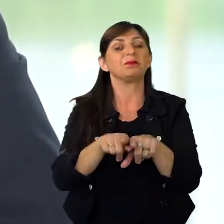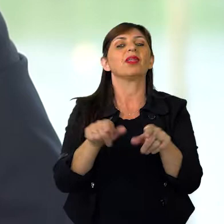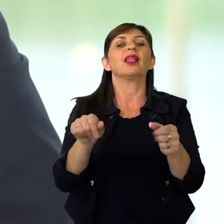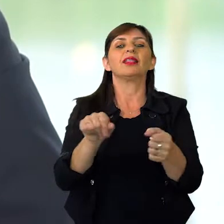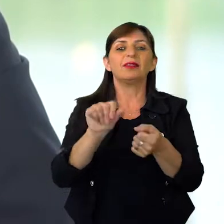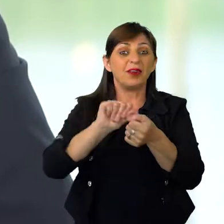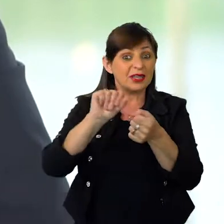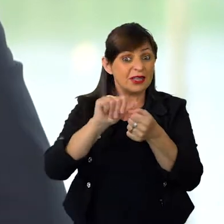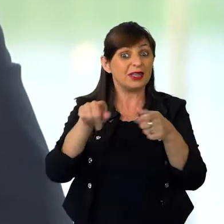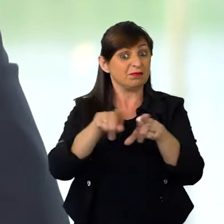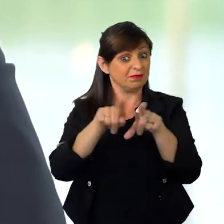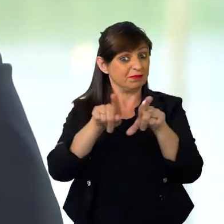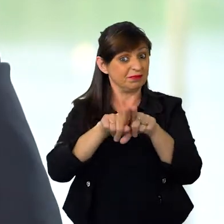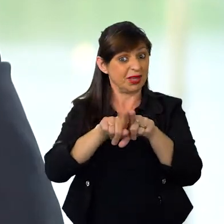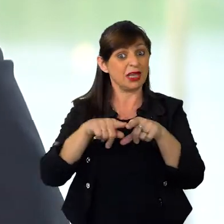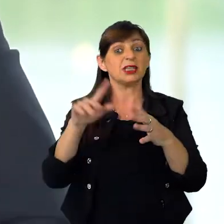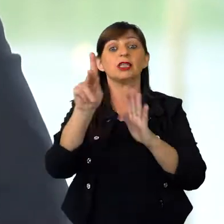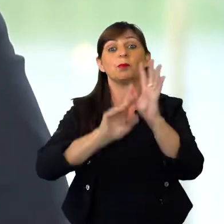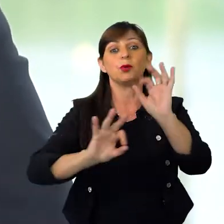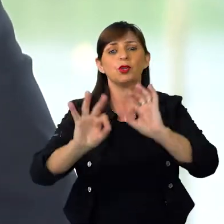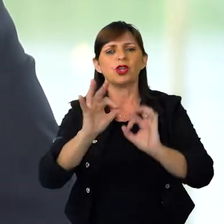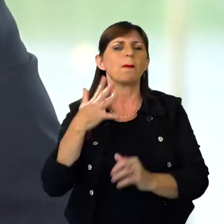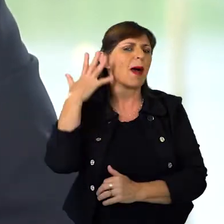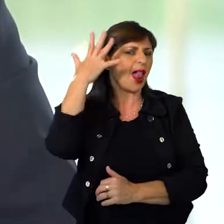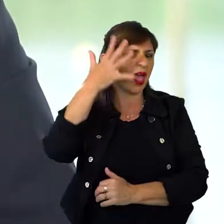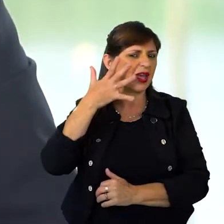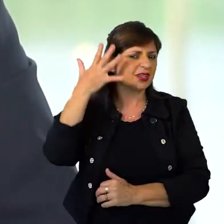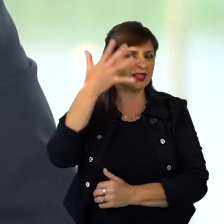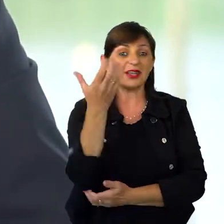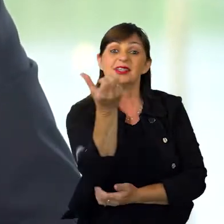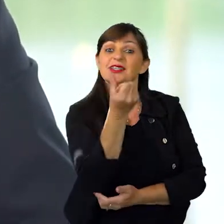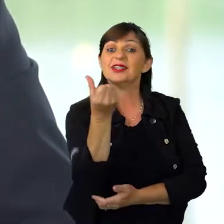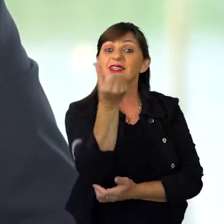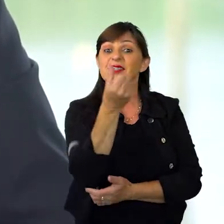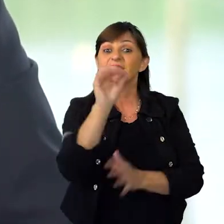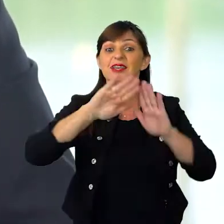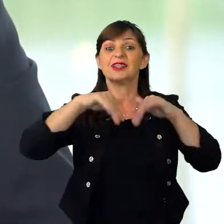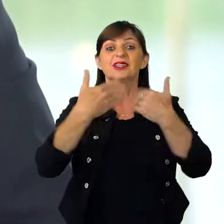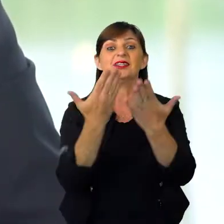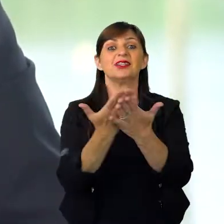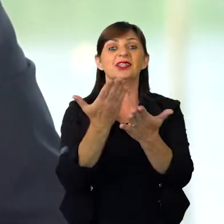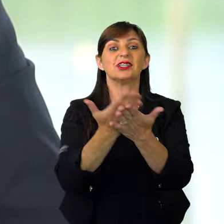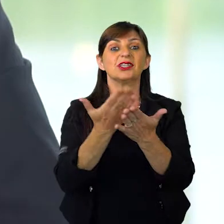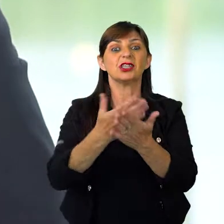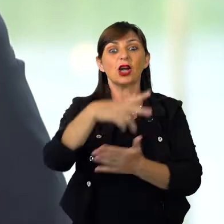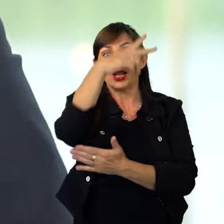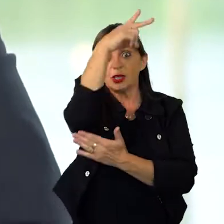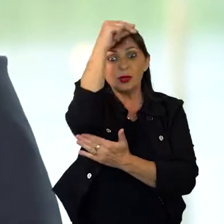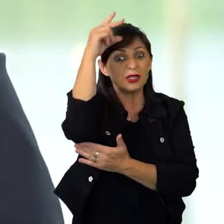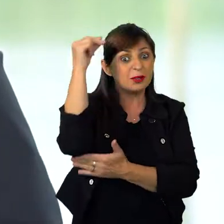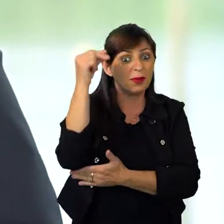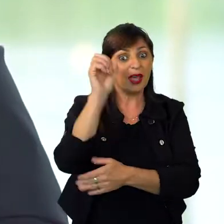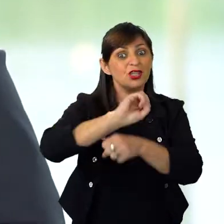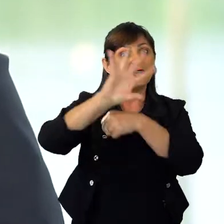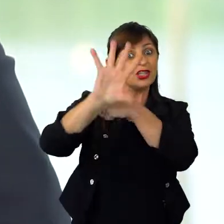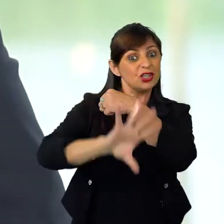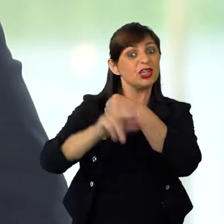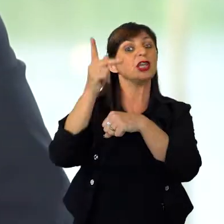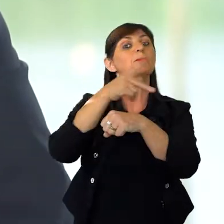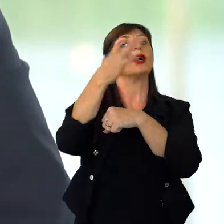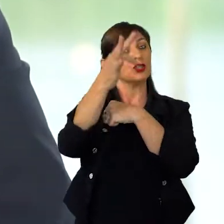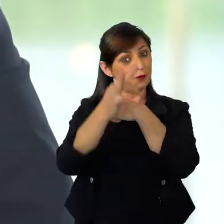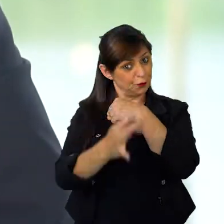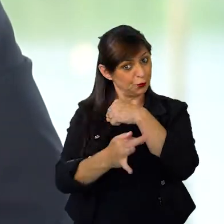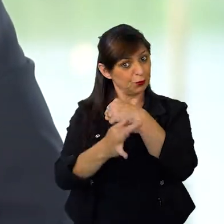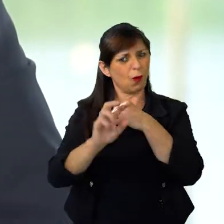também como ação desse projeto realizaremos palestras em seis escolas municipais de Erechim e